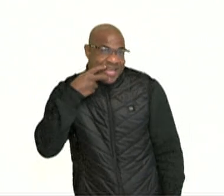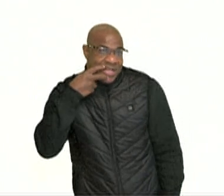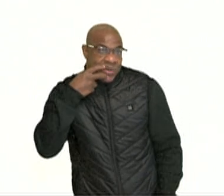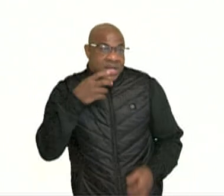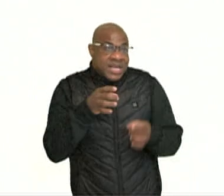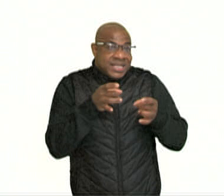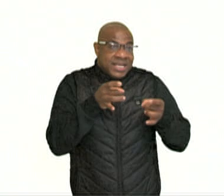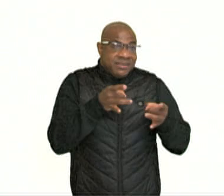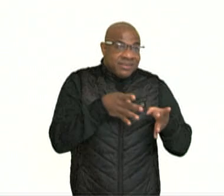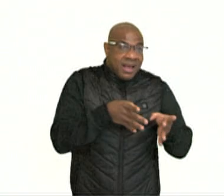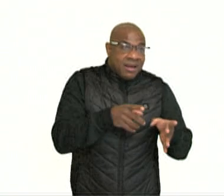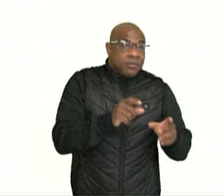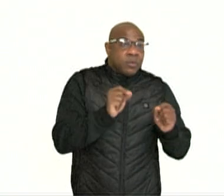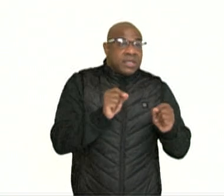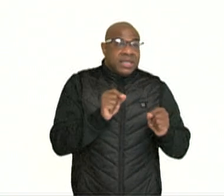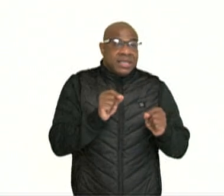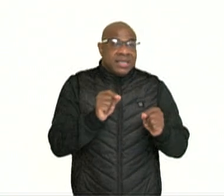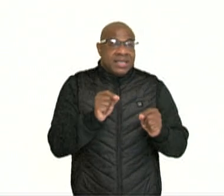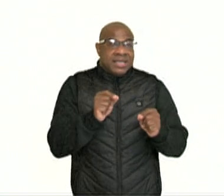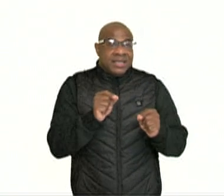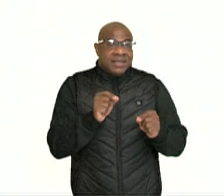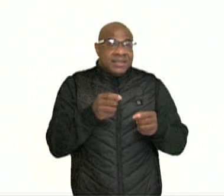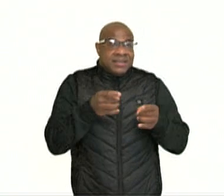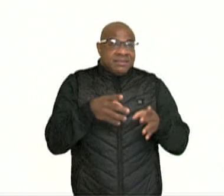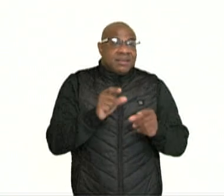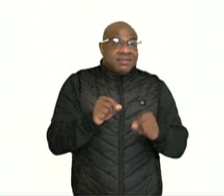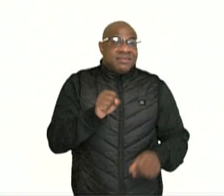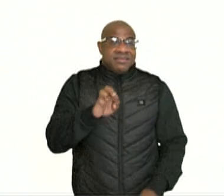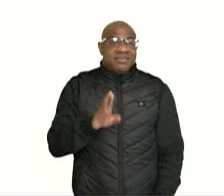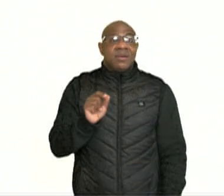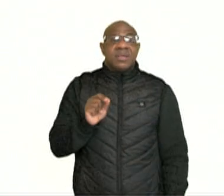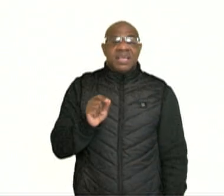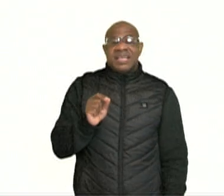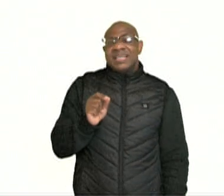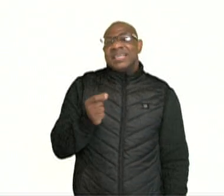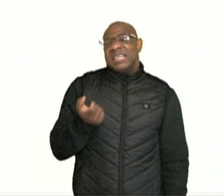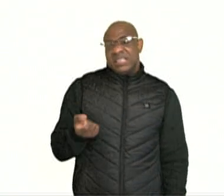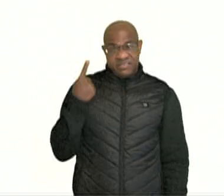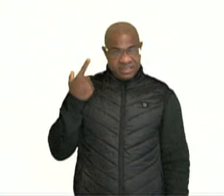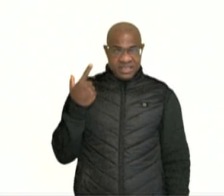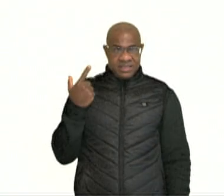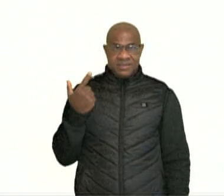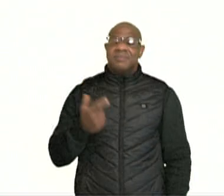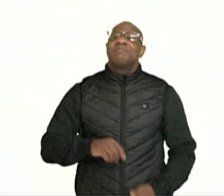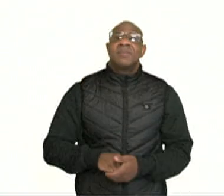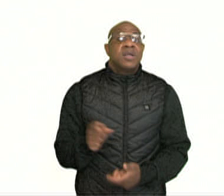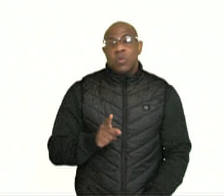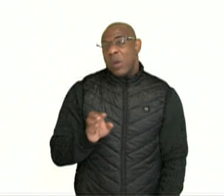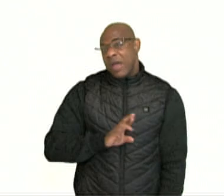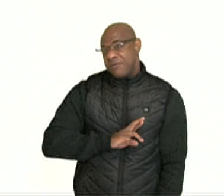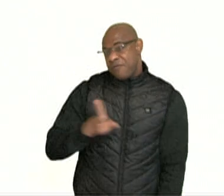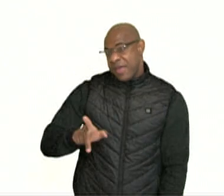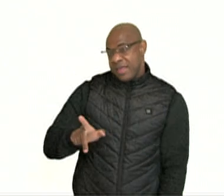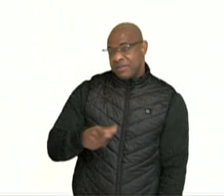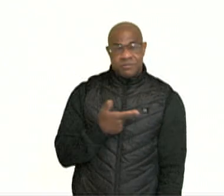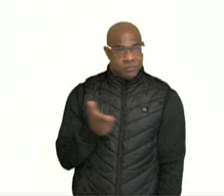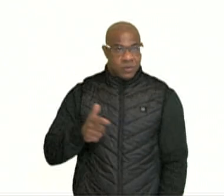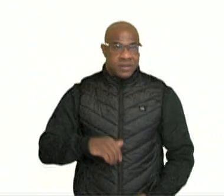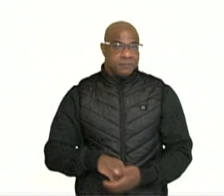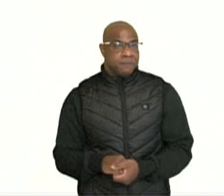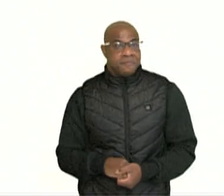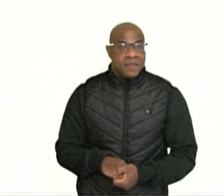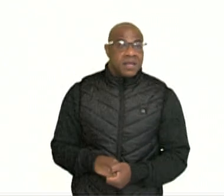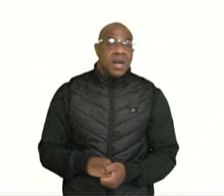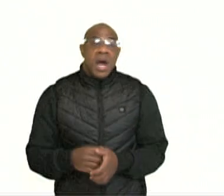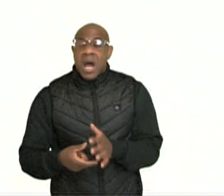subordinada adverbial temporal. Essa é uma das mais fáceis. Se tem uma marca de tempo, aquilo que antes era advérbio